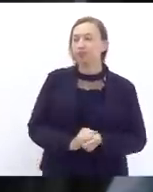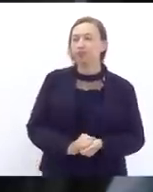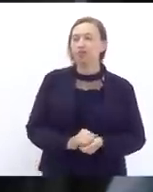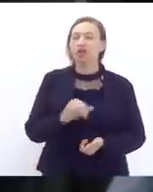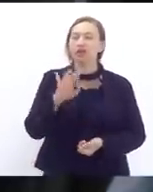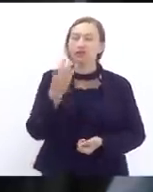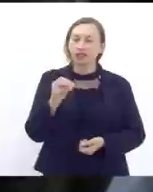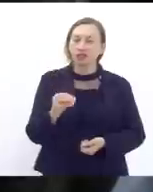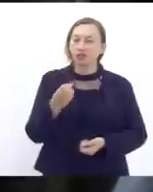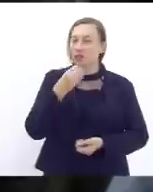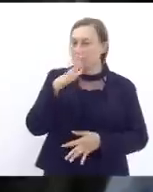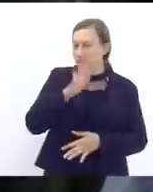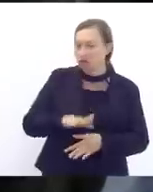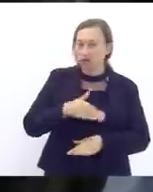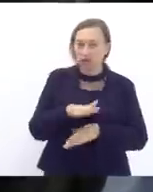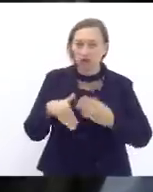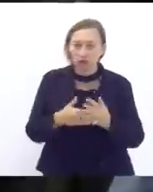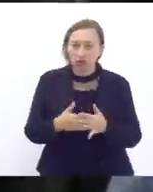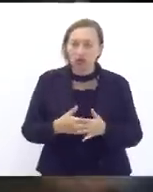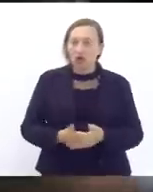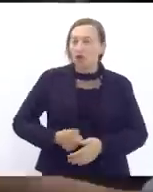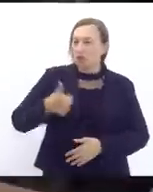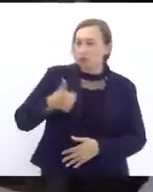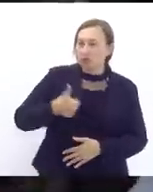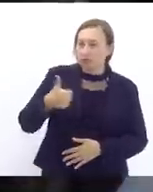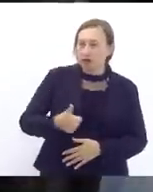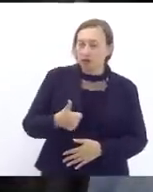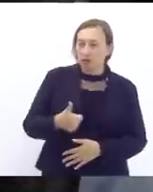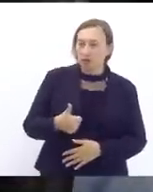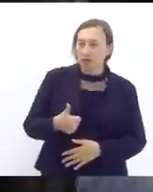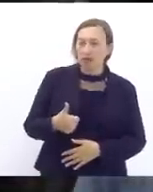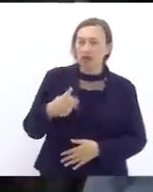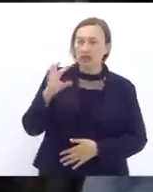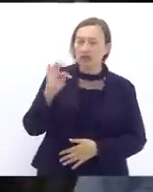favor Boa tarde a todos do primeiro Tenente Ramalho